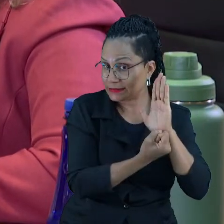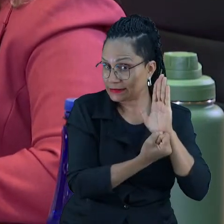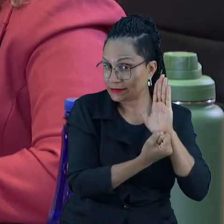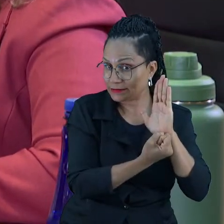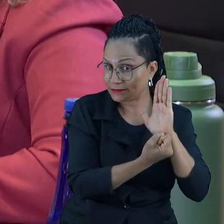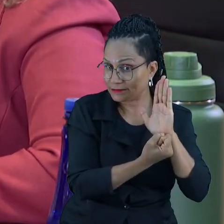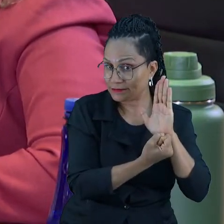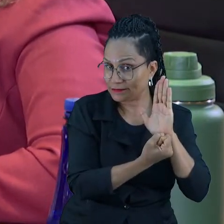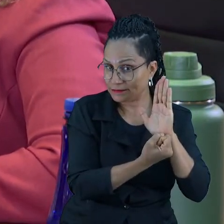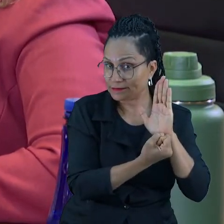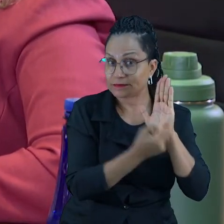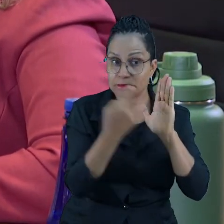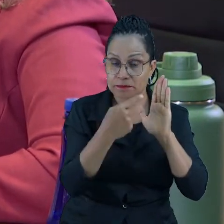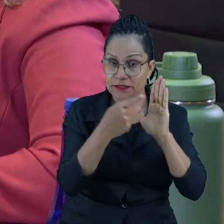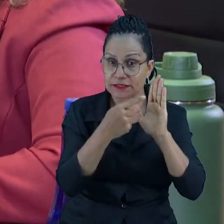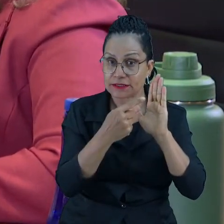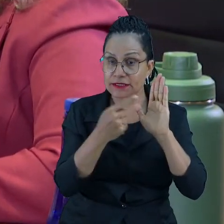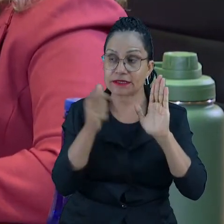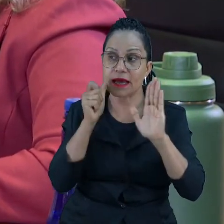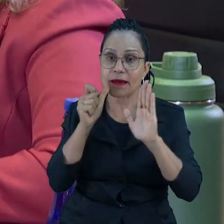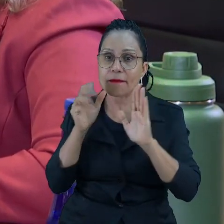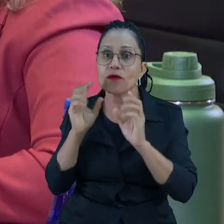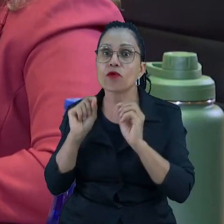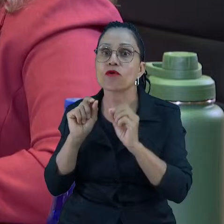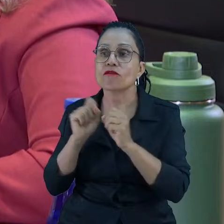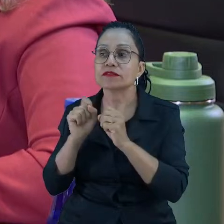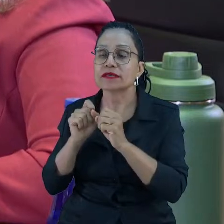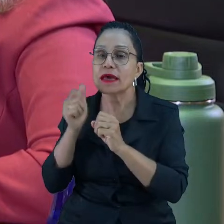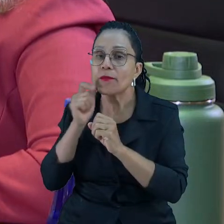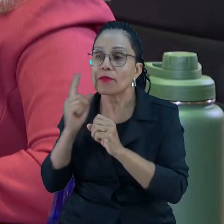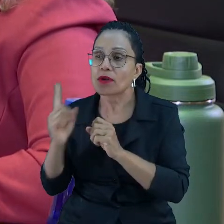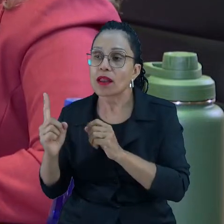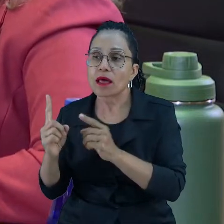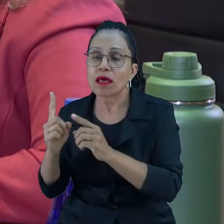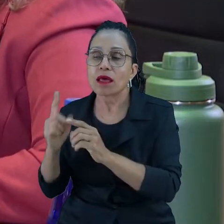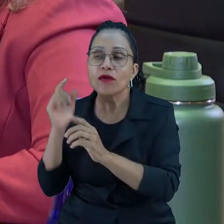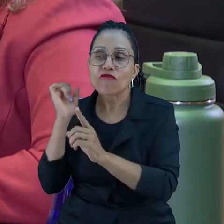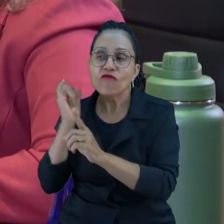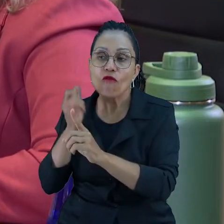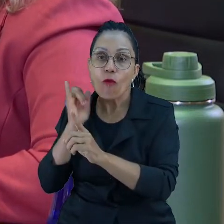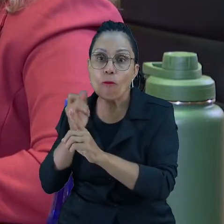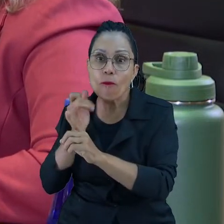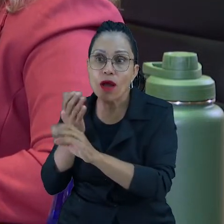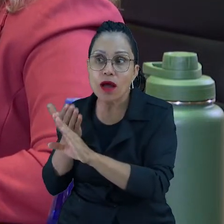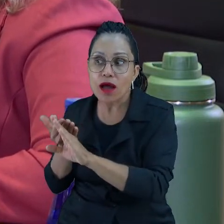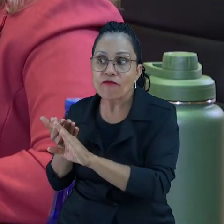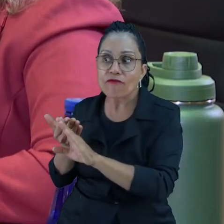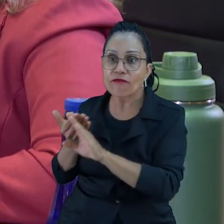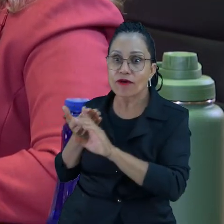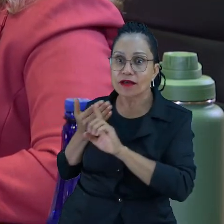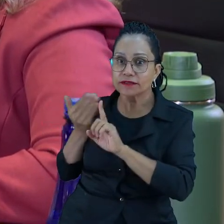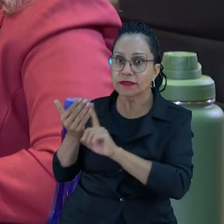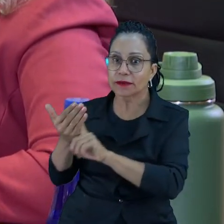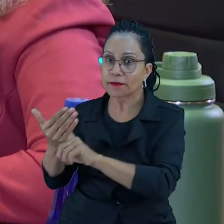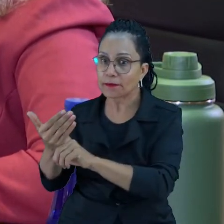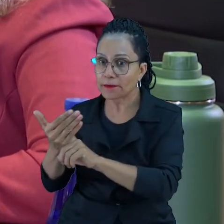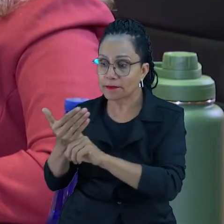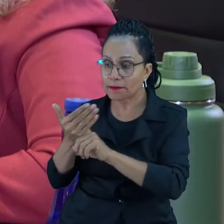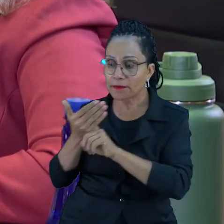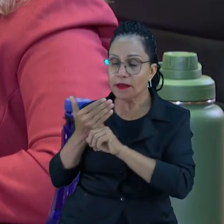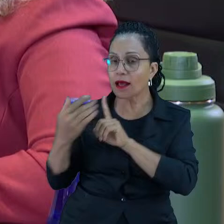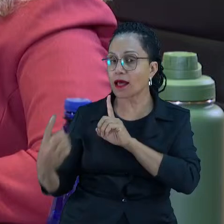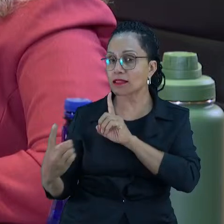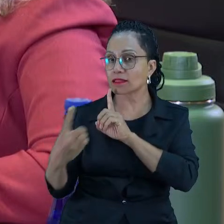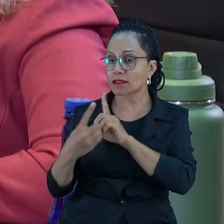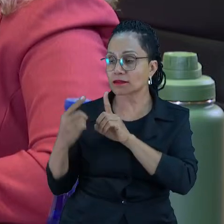Ela precisa ser afastada, ela precisa ser informada, ela precisa receber atendimento